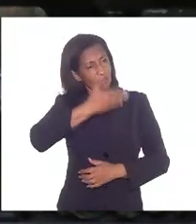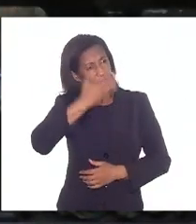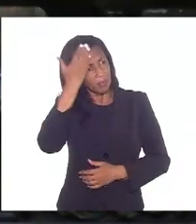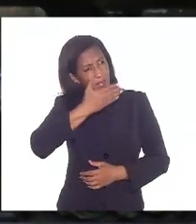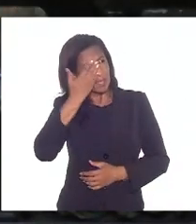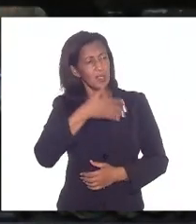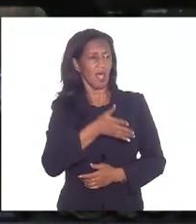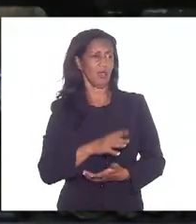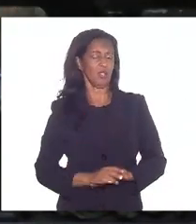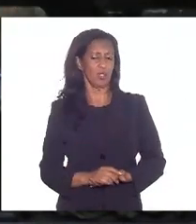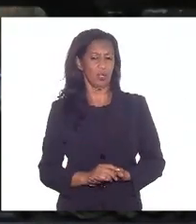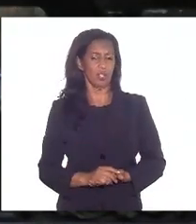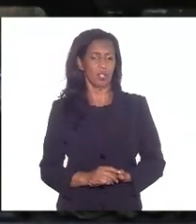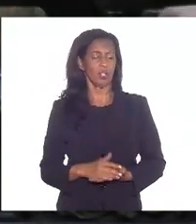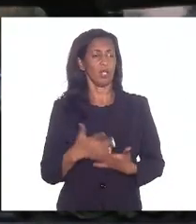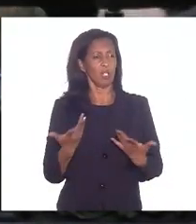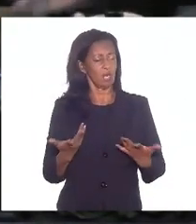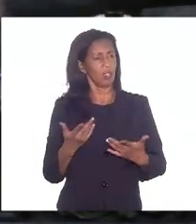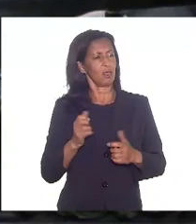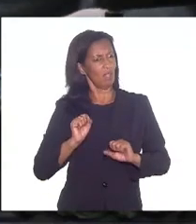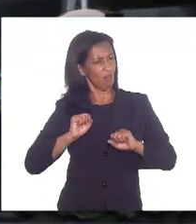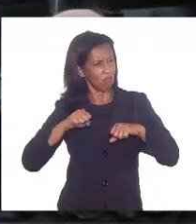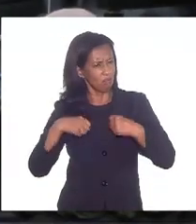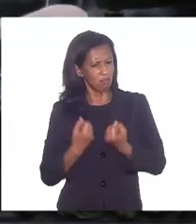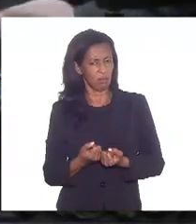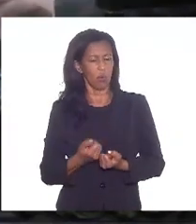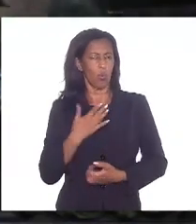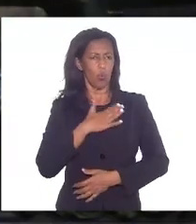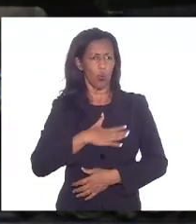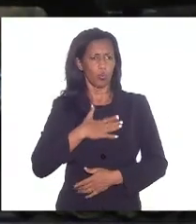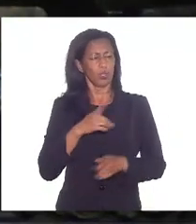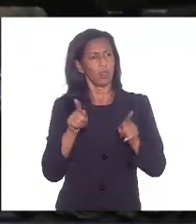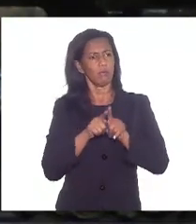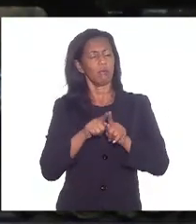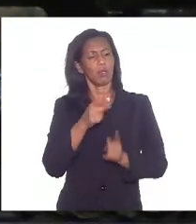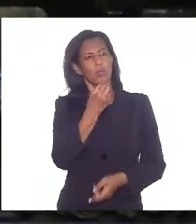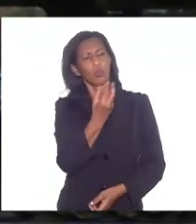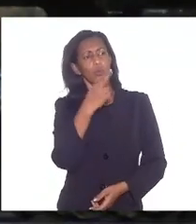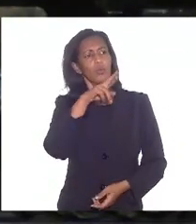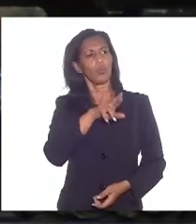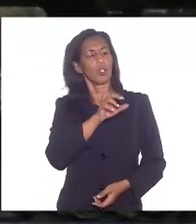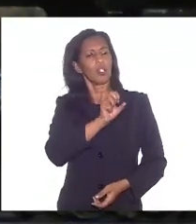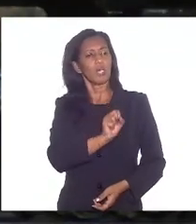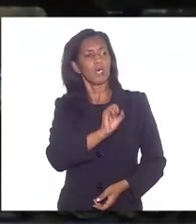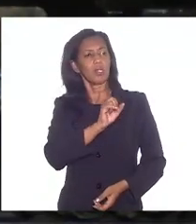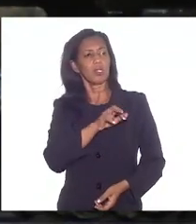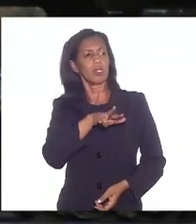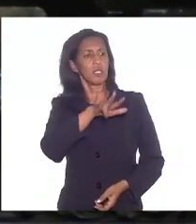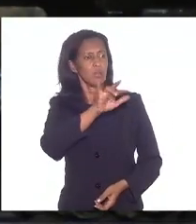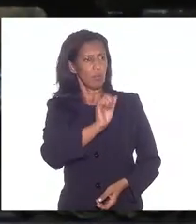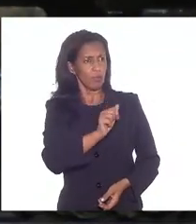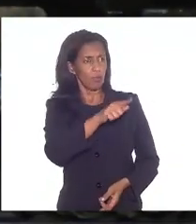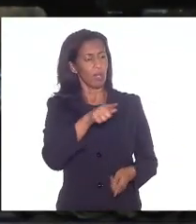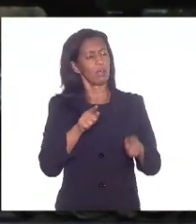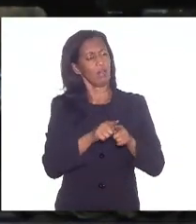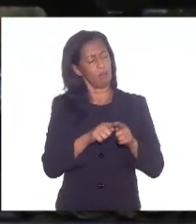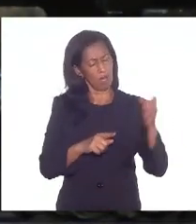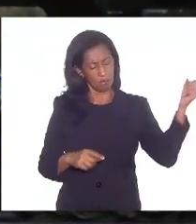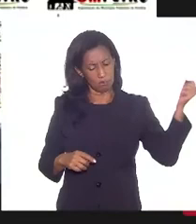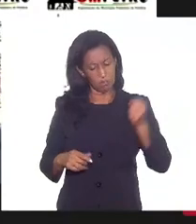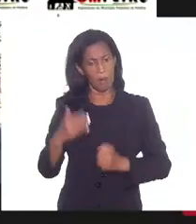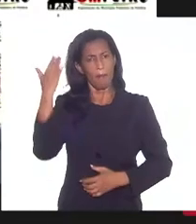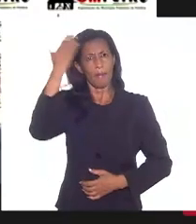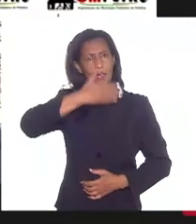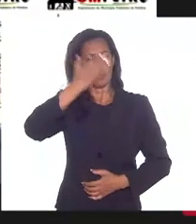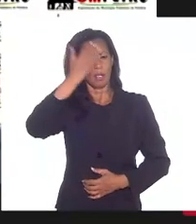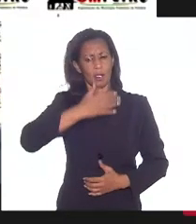na próxima reunião, que não deixa de ser um desdobramento, gostaria que a doutora Silvia Dapote também estivesse